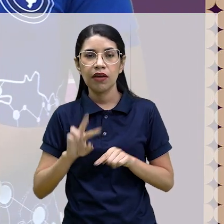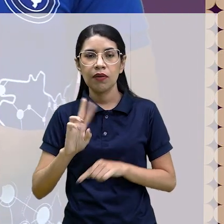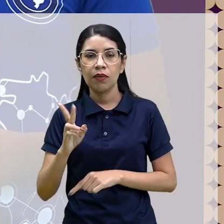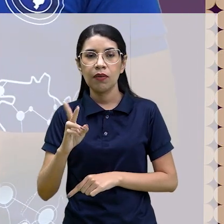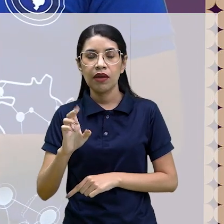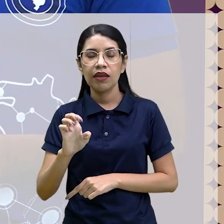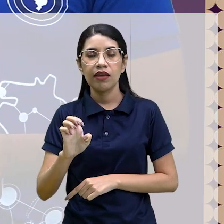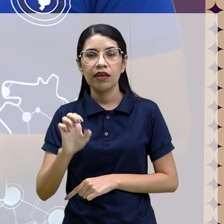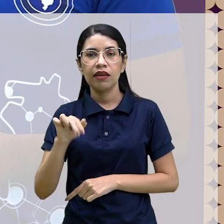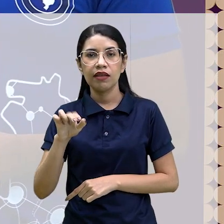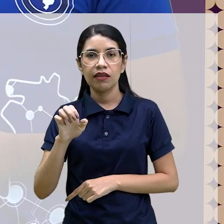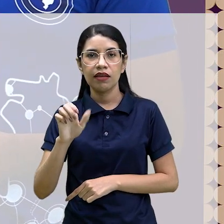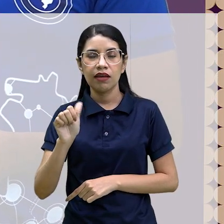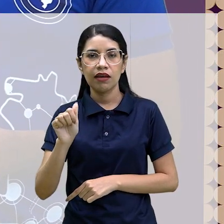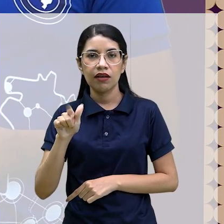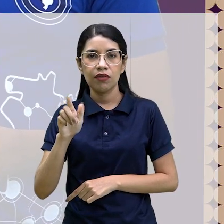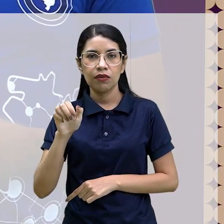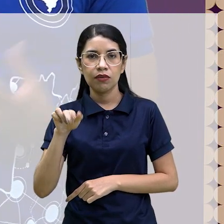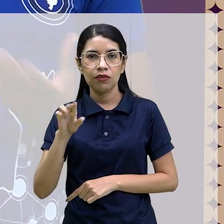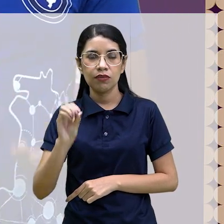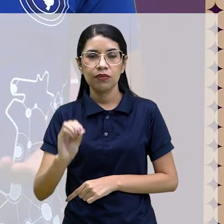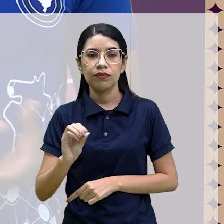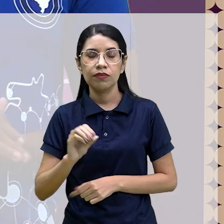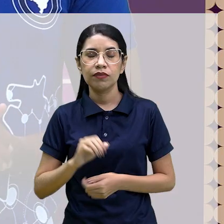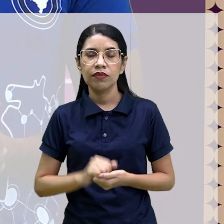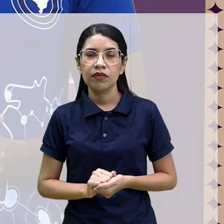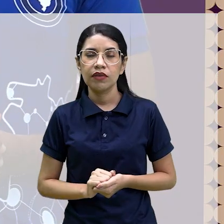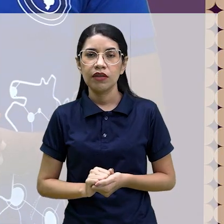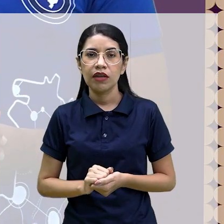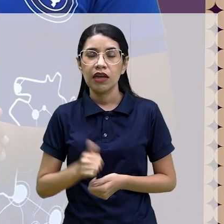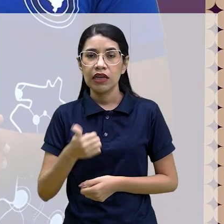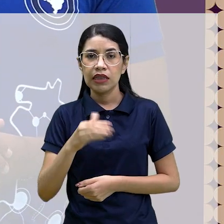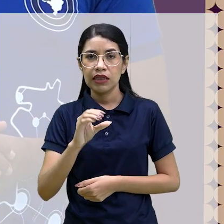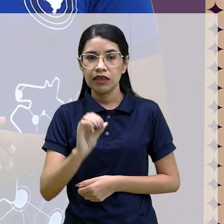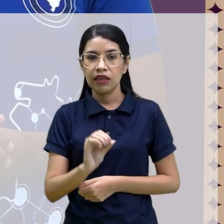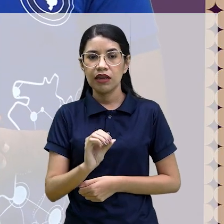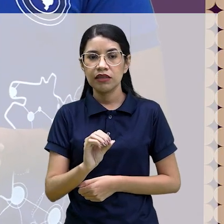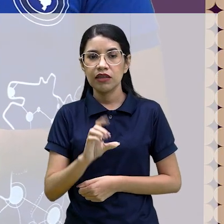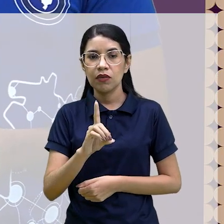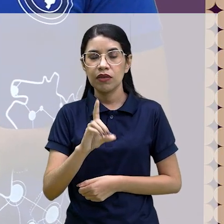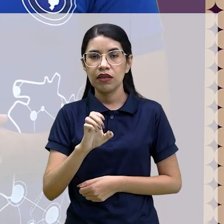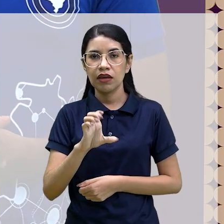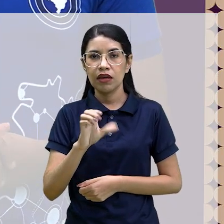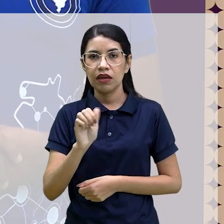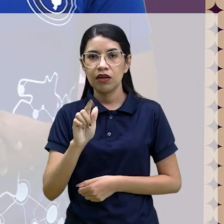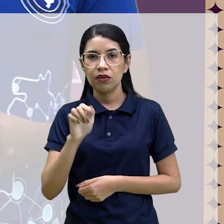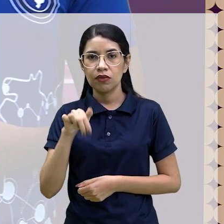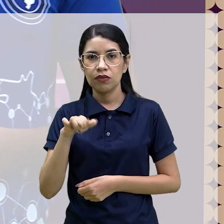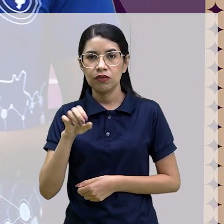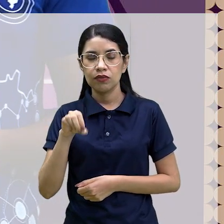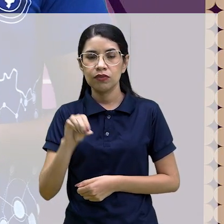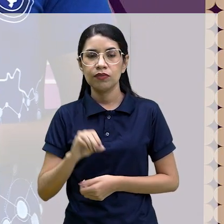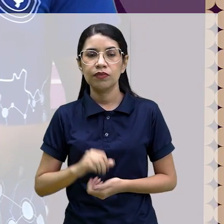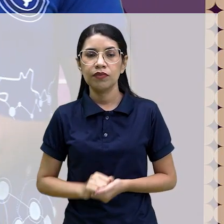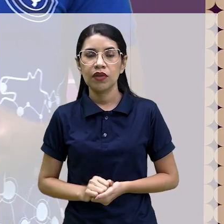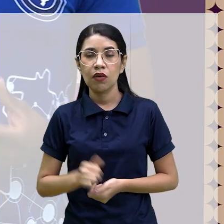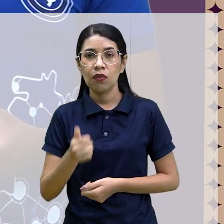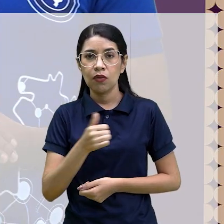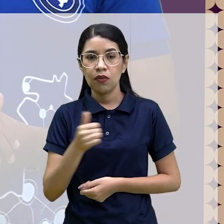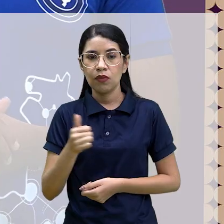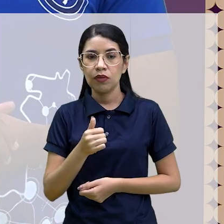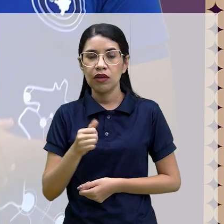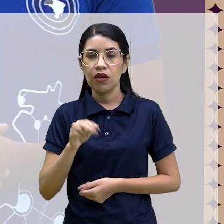né? Quando ele tem 9 lados. Quando tem 10 lados, é o decágono. Quando tem 11 lados,